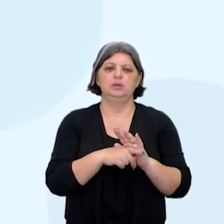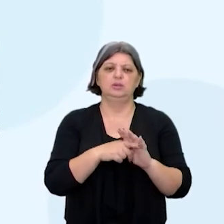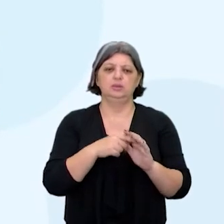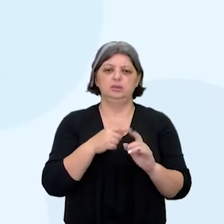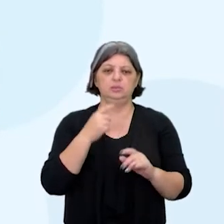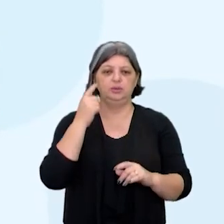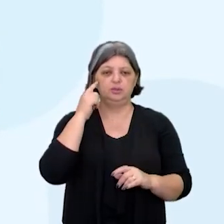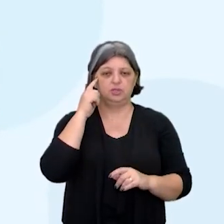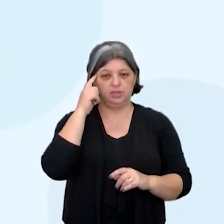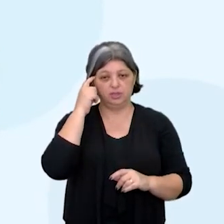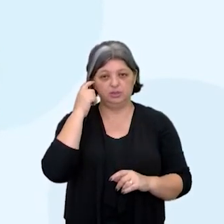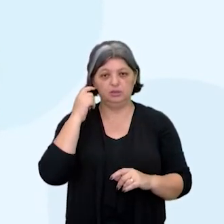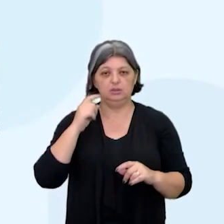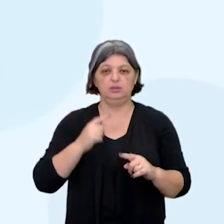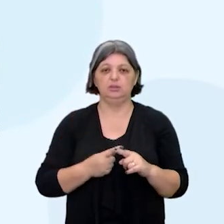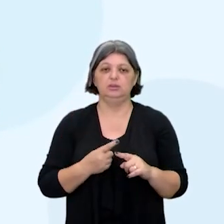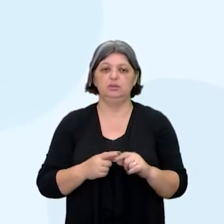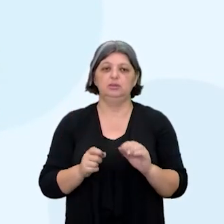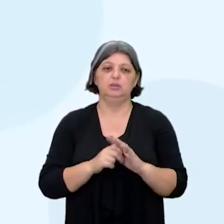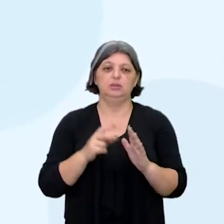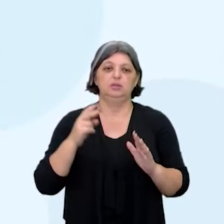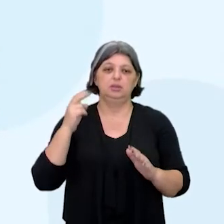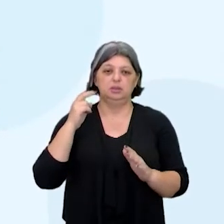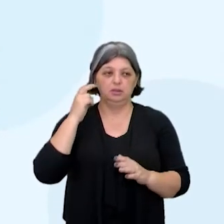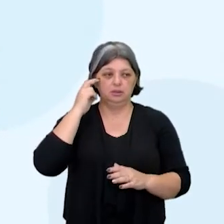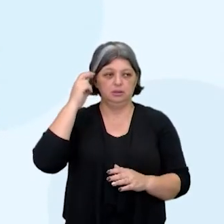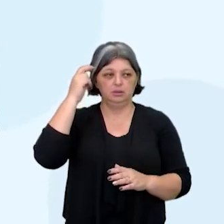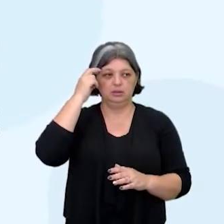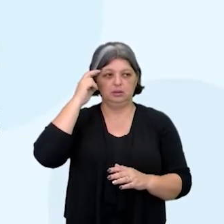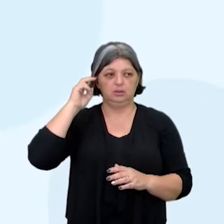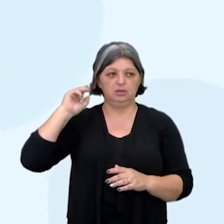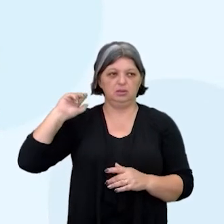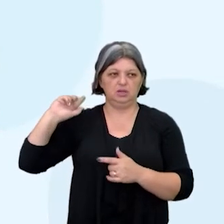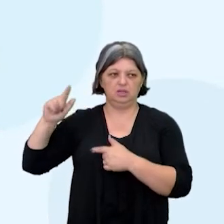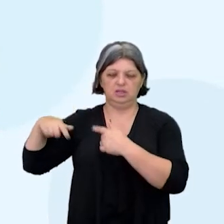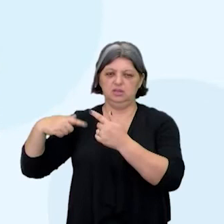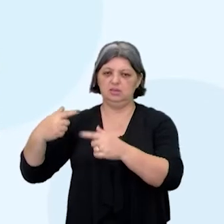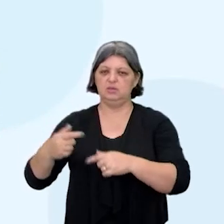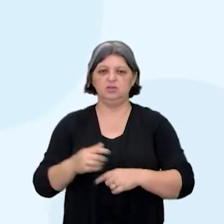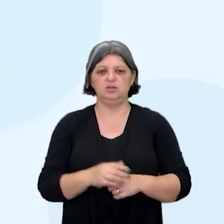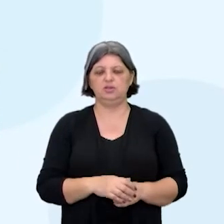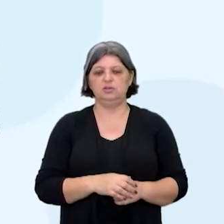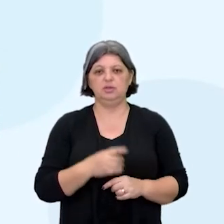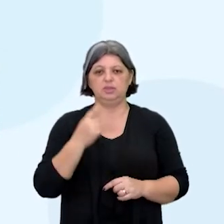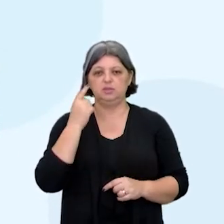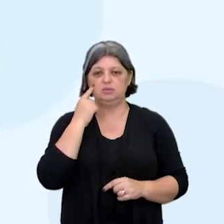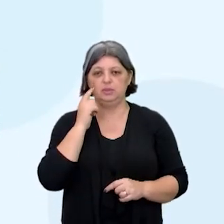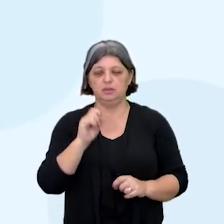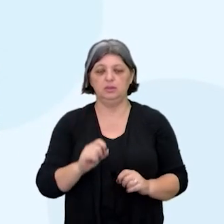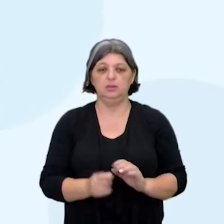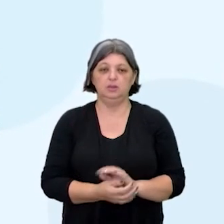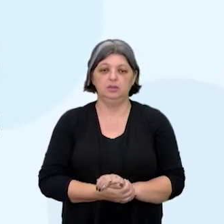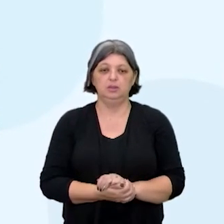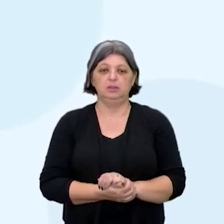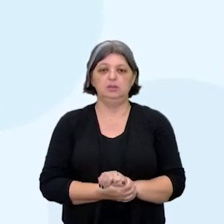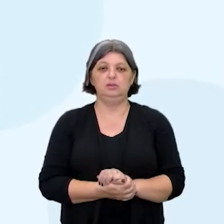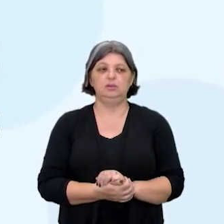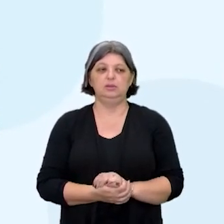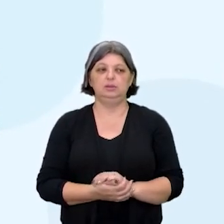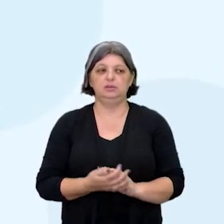Então, o que é cultura? O que é cultura? Pensando na questão, no contexto da antropologia. Vamos